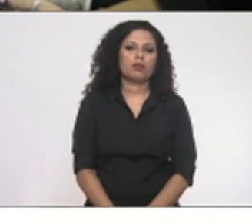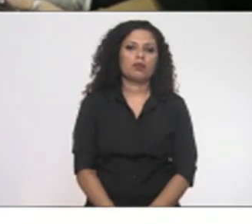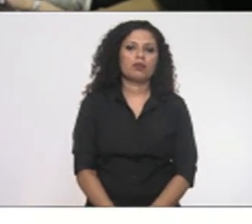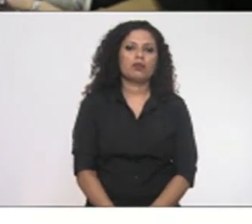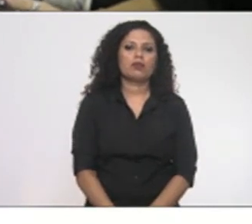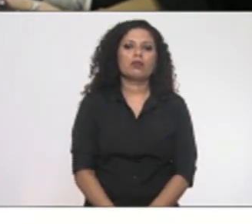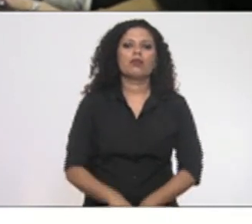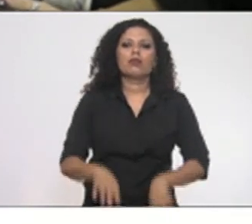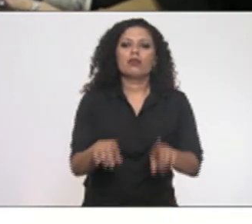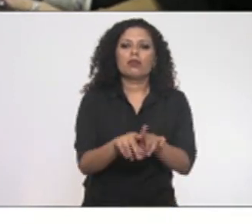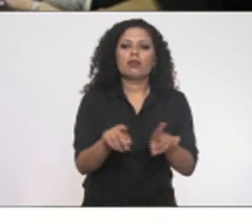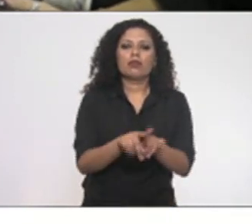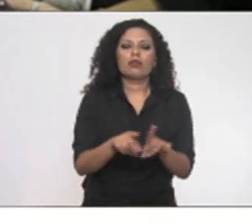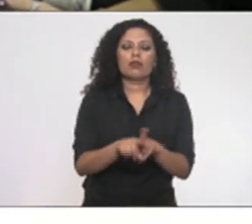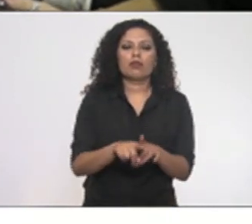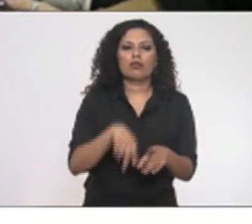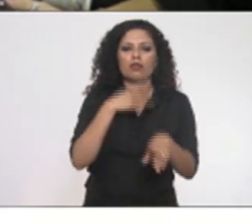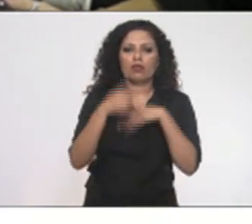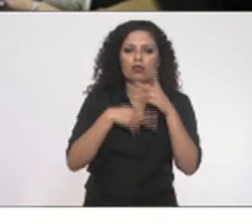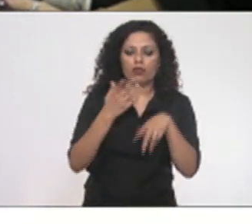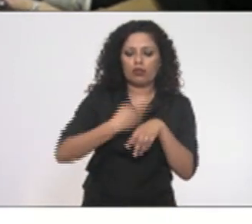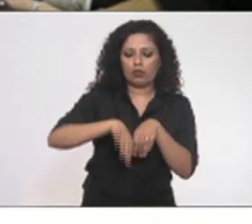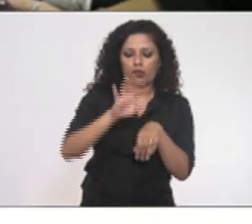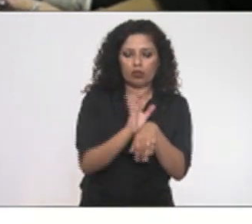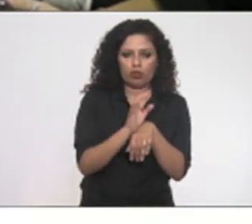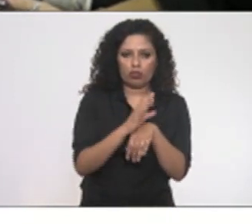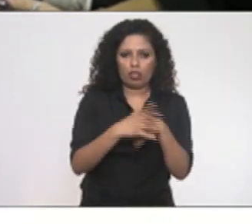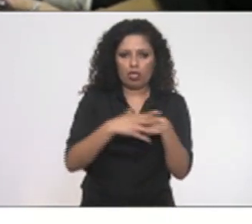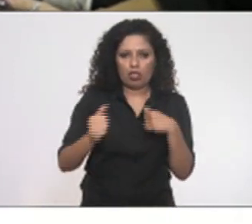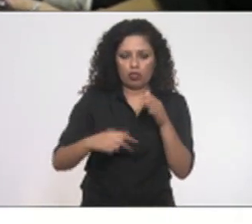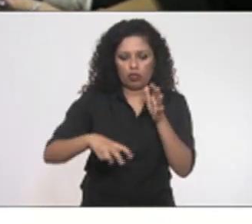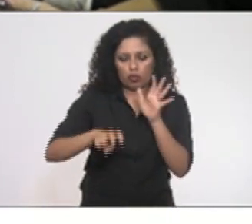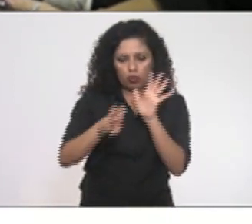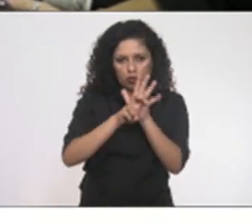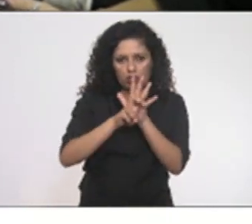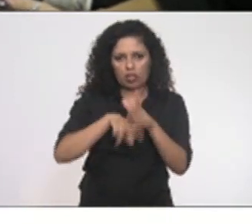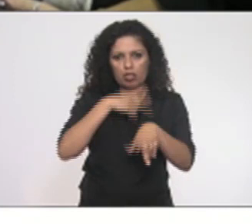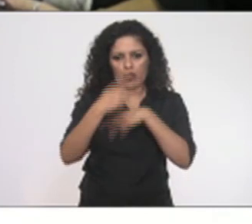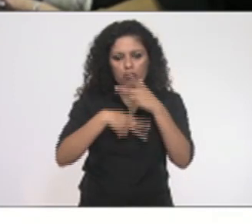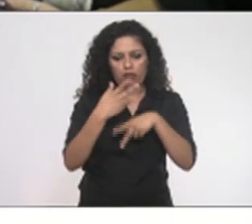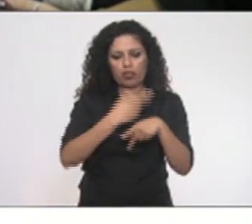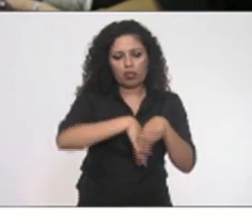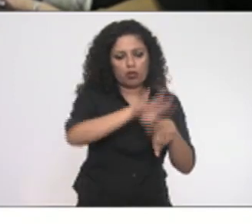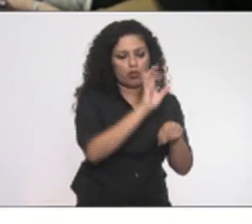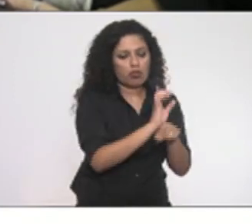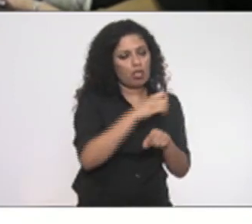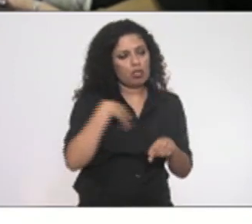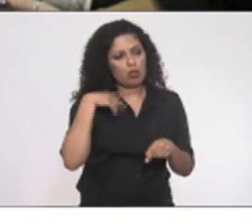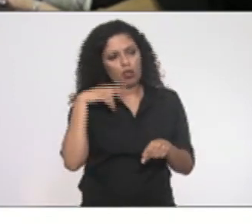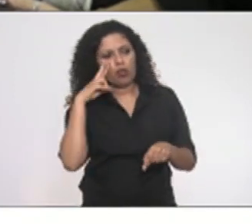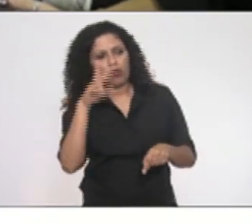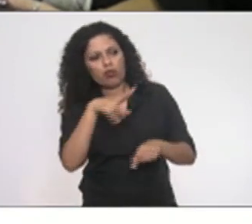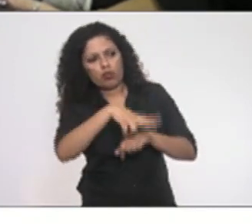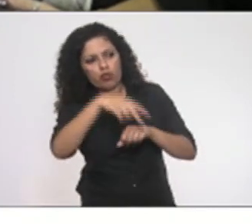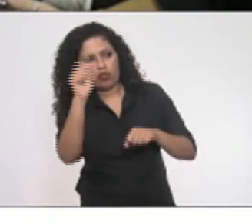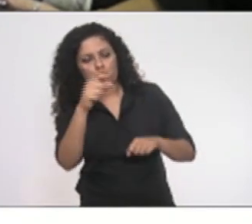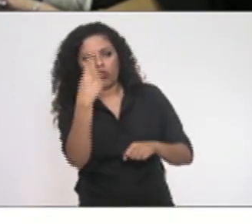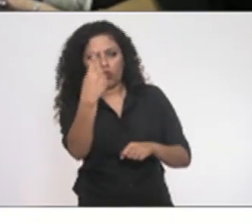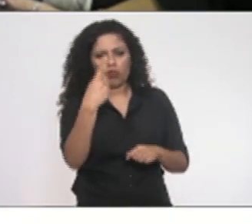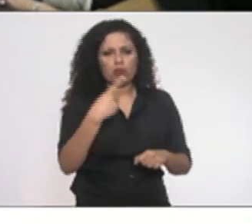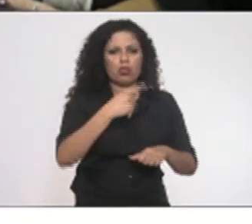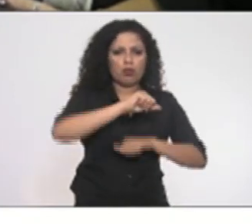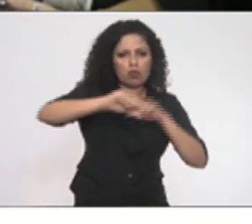E aí, nos estados, no artigo 5º, isso vem algumas recomendações para os estados, eu destaquei algumas que eu acho importantes. Reformas de